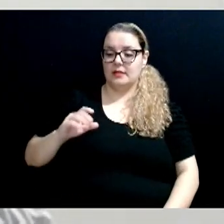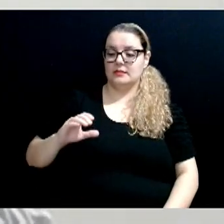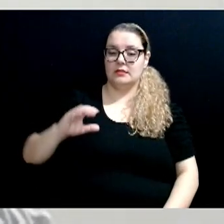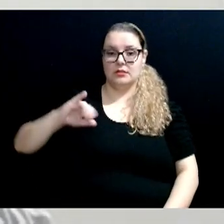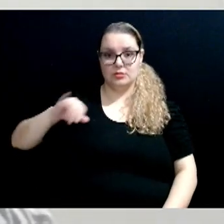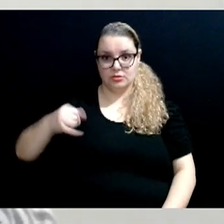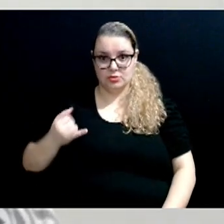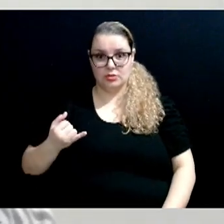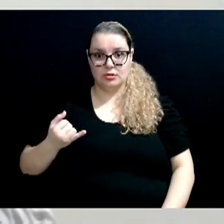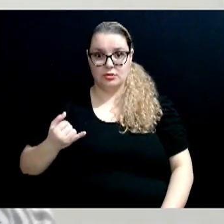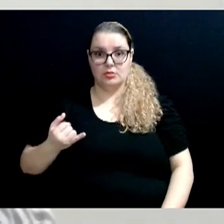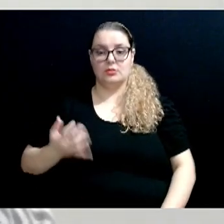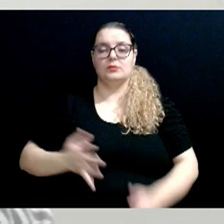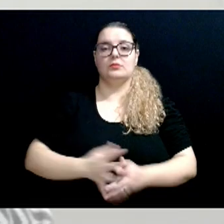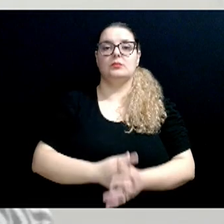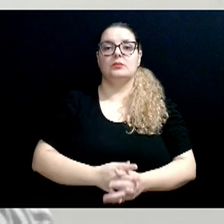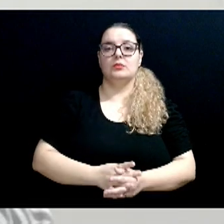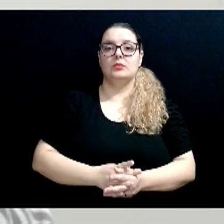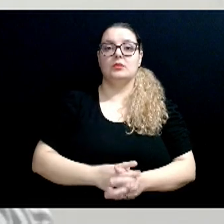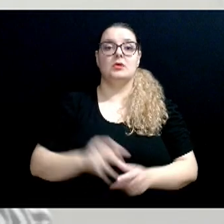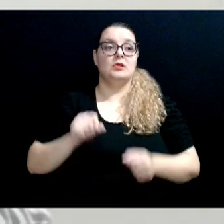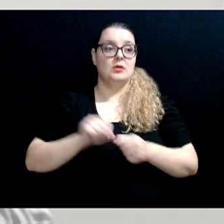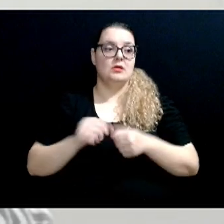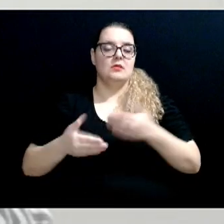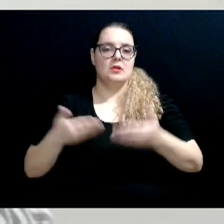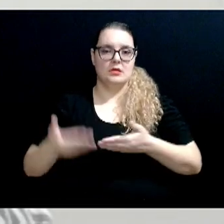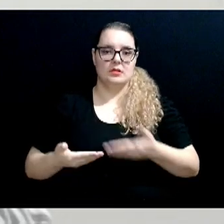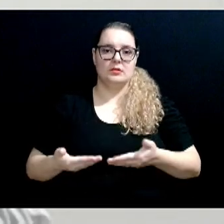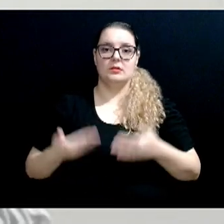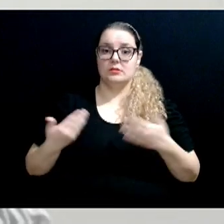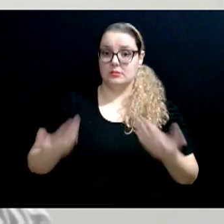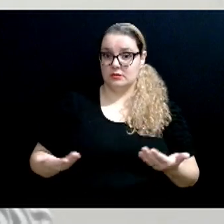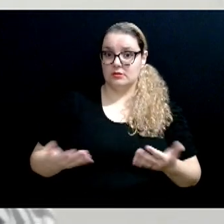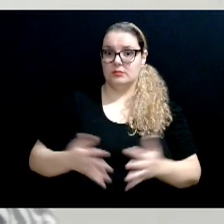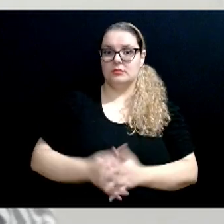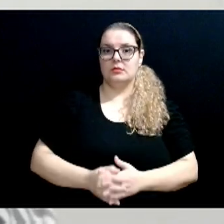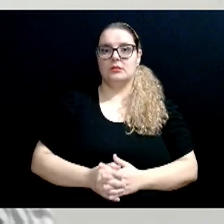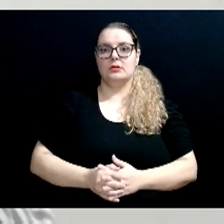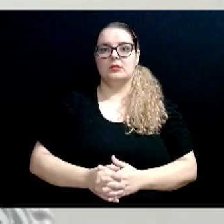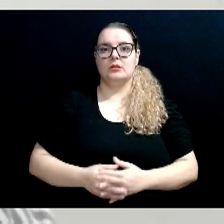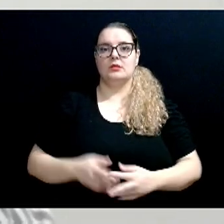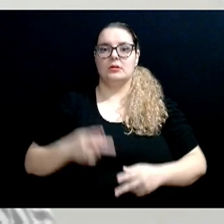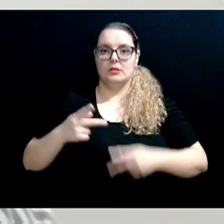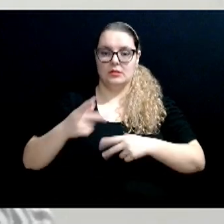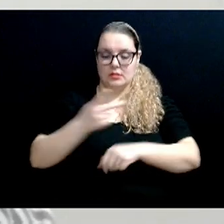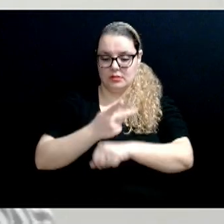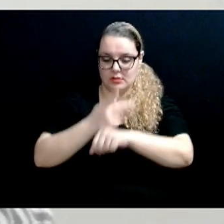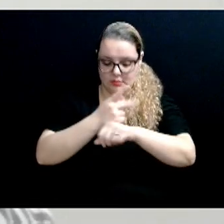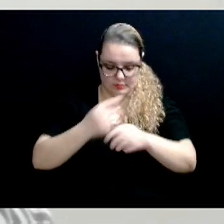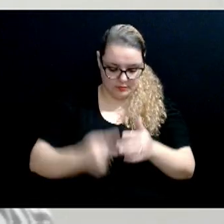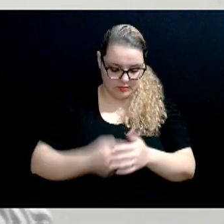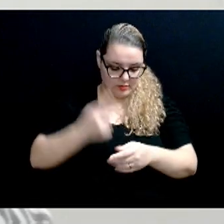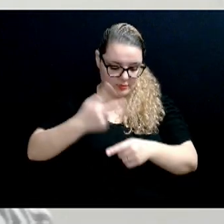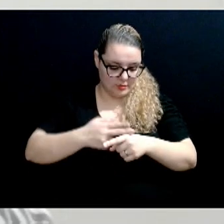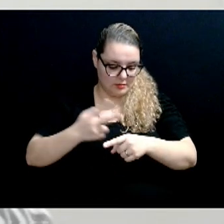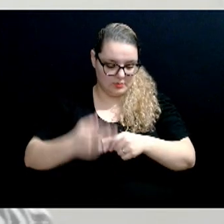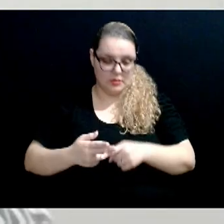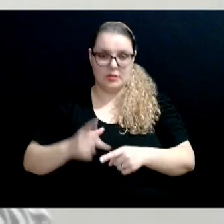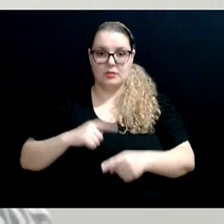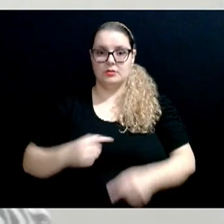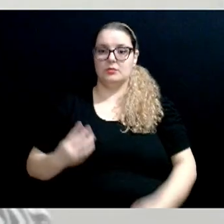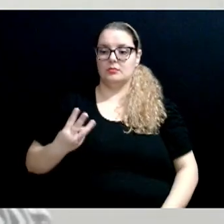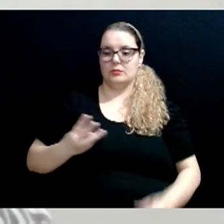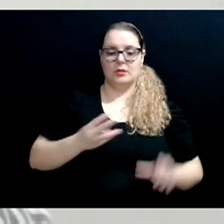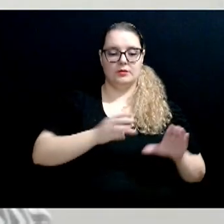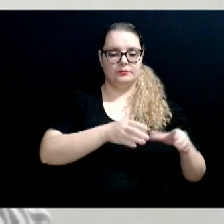que faz esse serviço. Então, esse prêmio foi a primeira edição, como eu disse, tinham 3 categorias, e nós